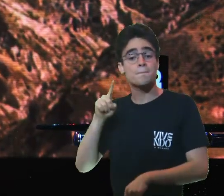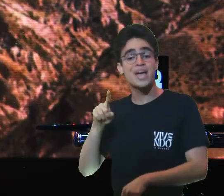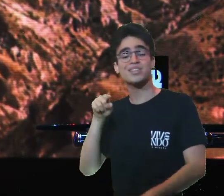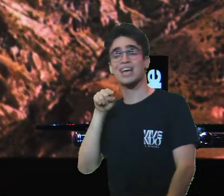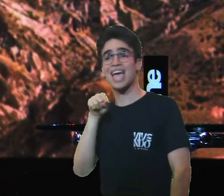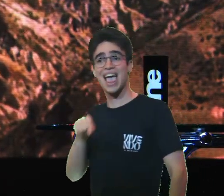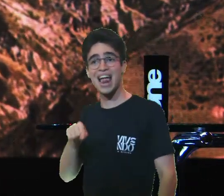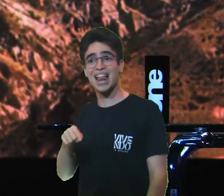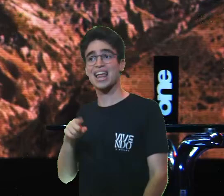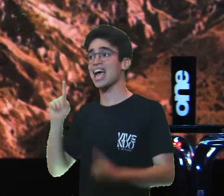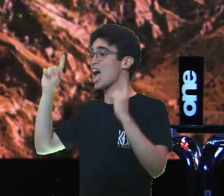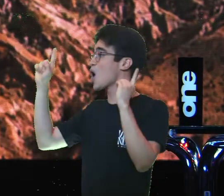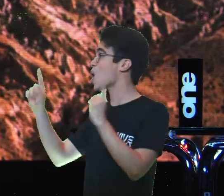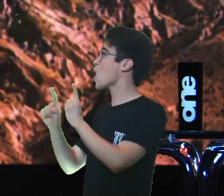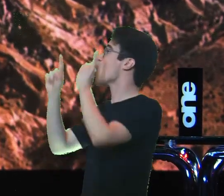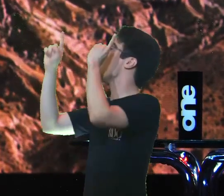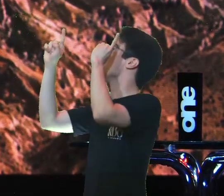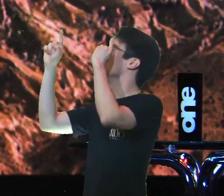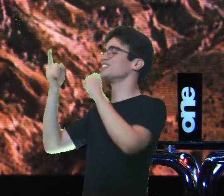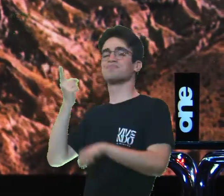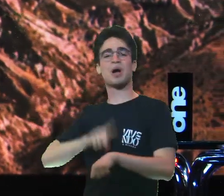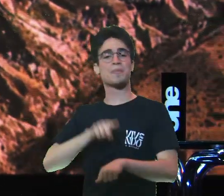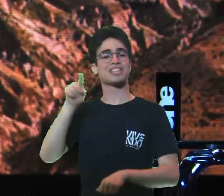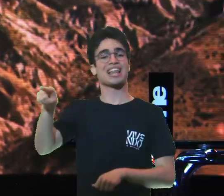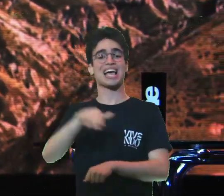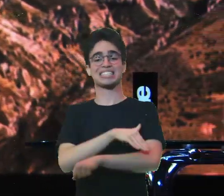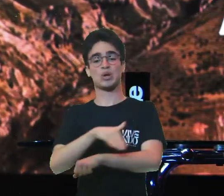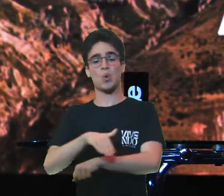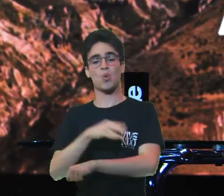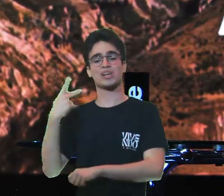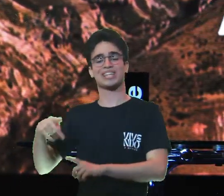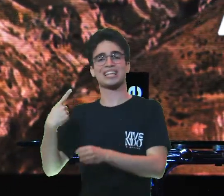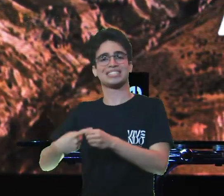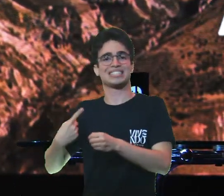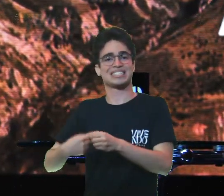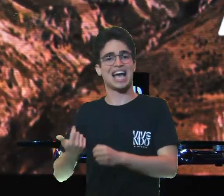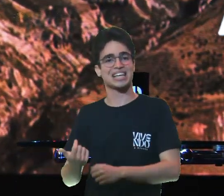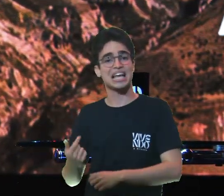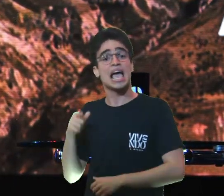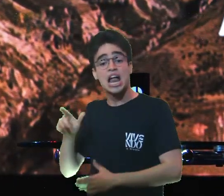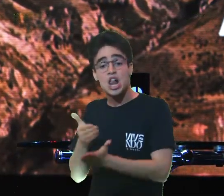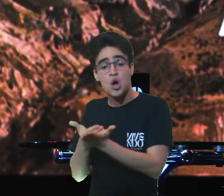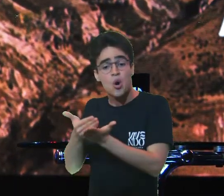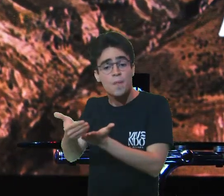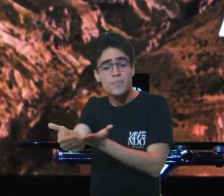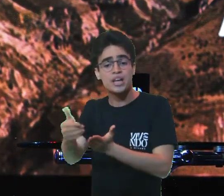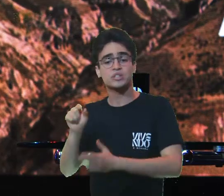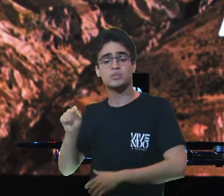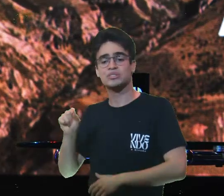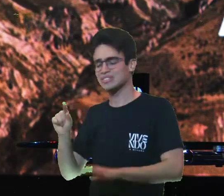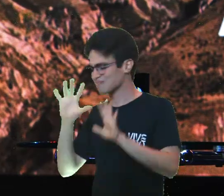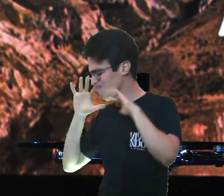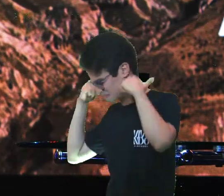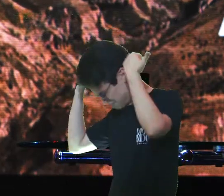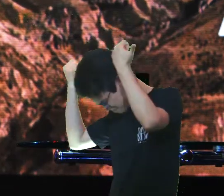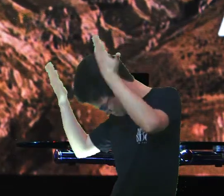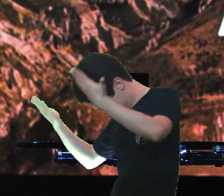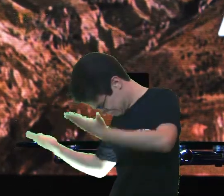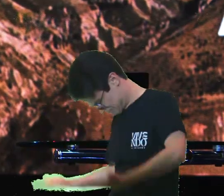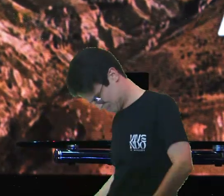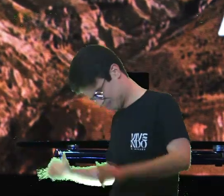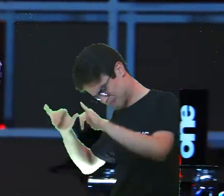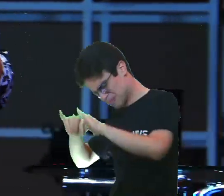coração de Deus nas ruas da sua cidade, esse menino começa a se render e a proclamar